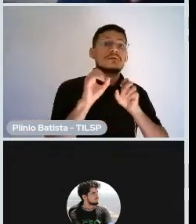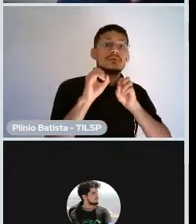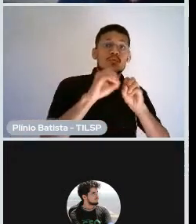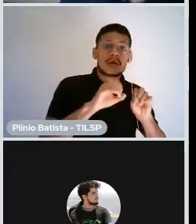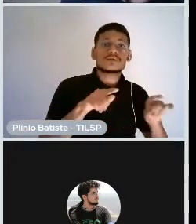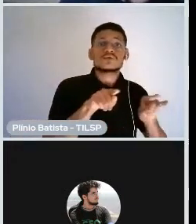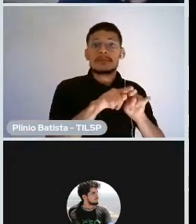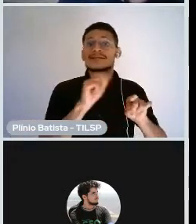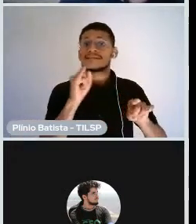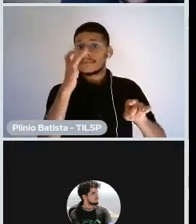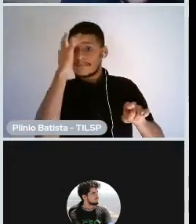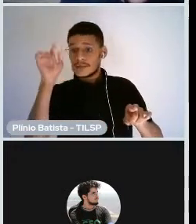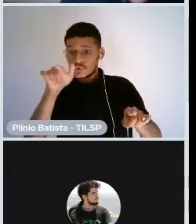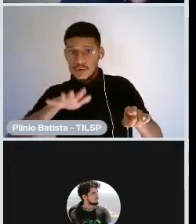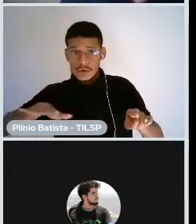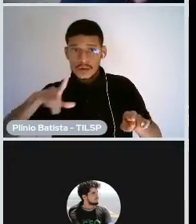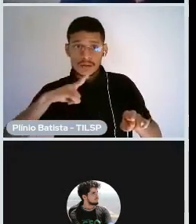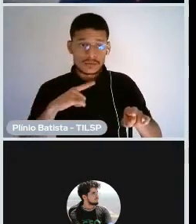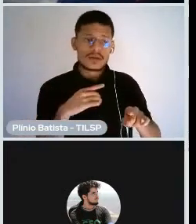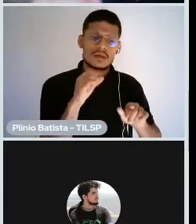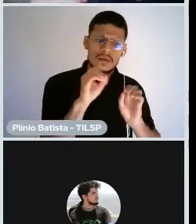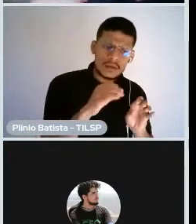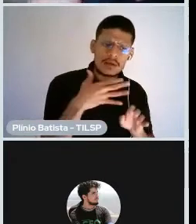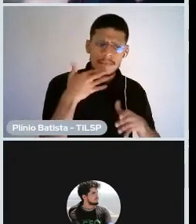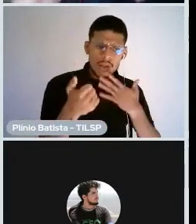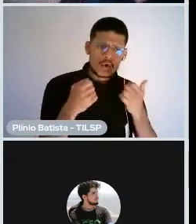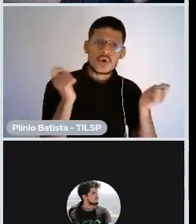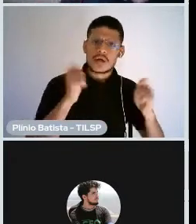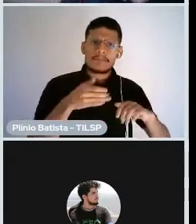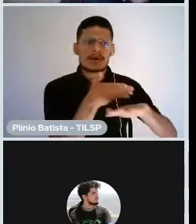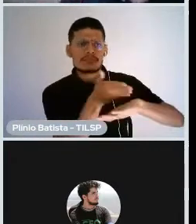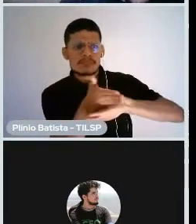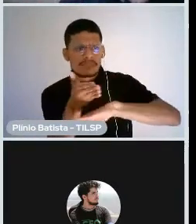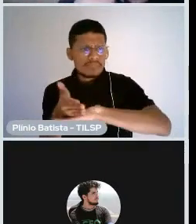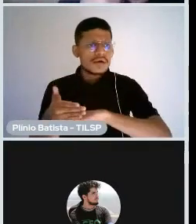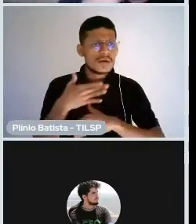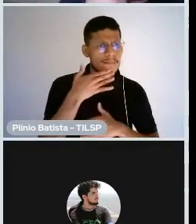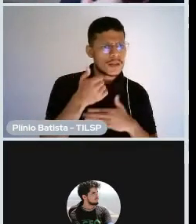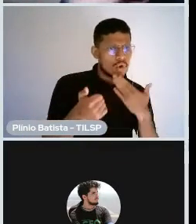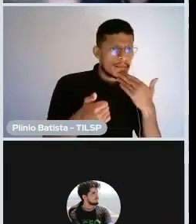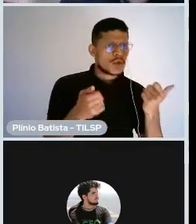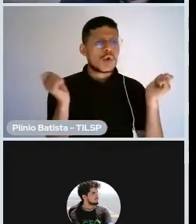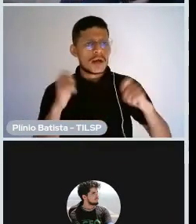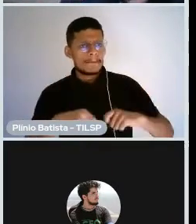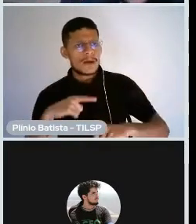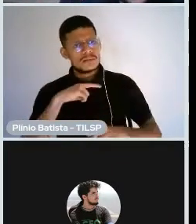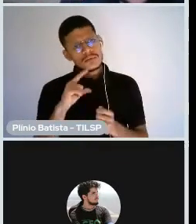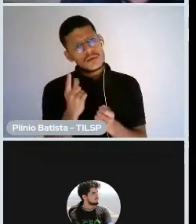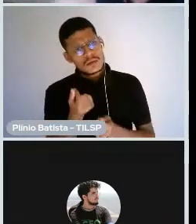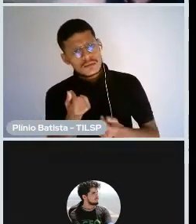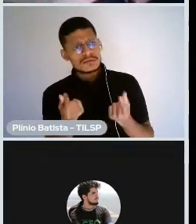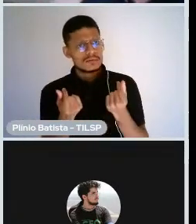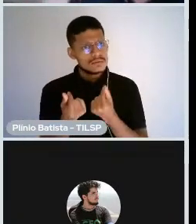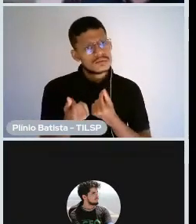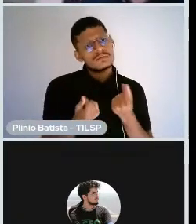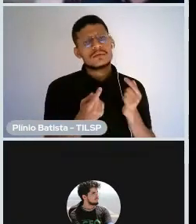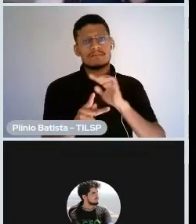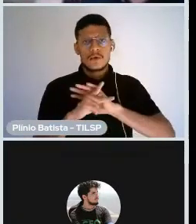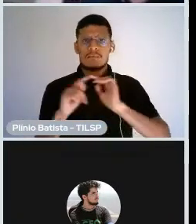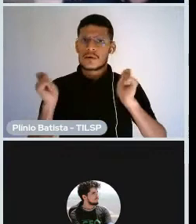melhor, elas conseguem se alocar melhor, elas conseguem ter mais capital financeiro para se manter, e